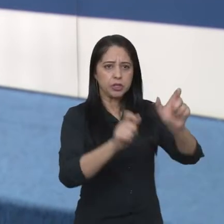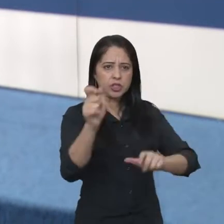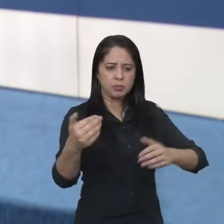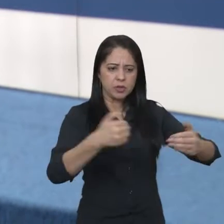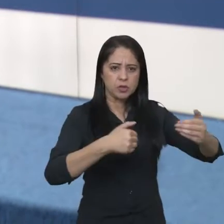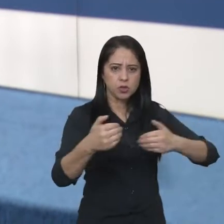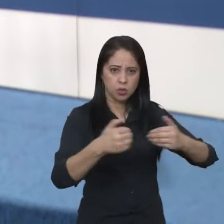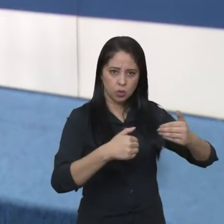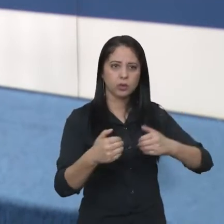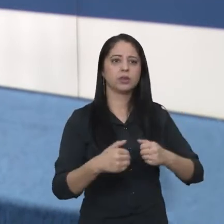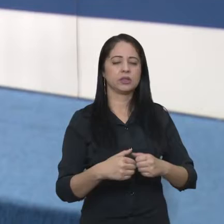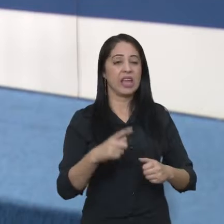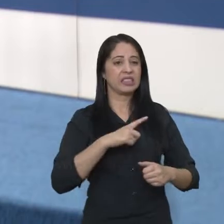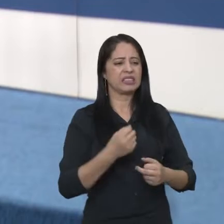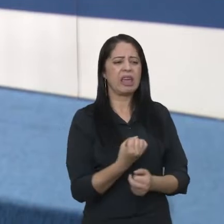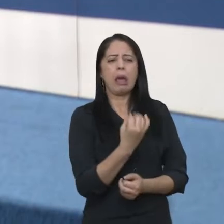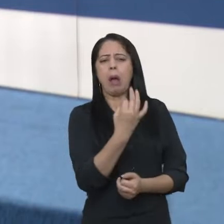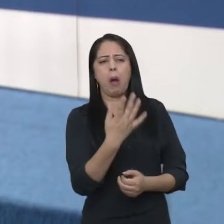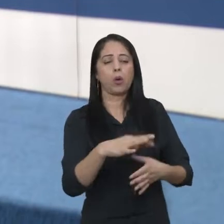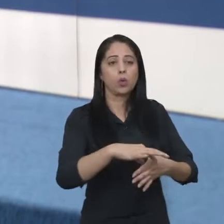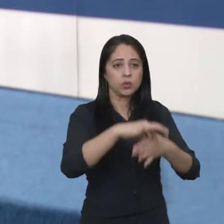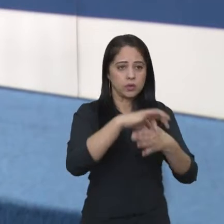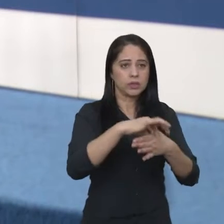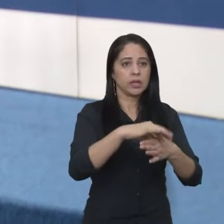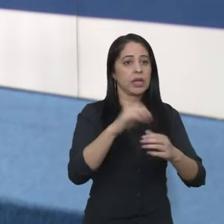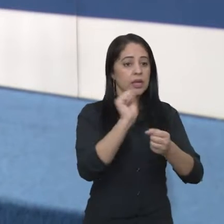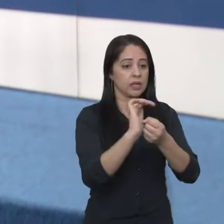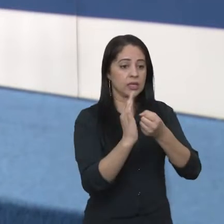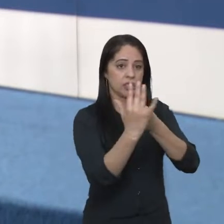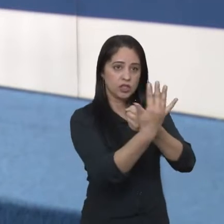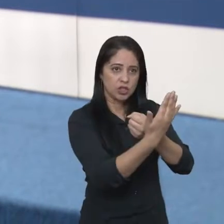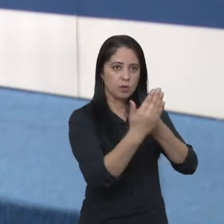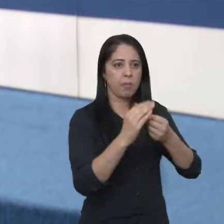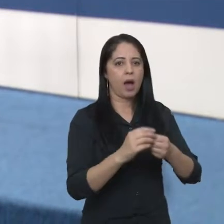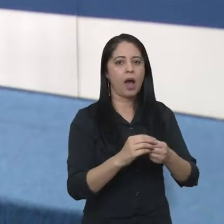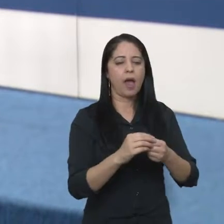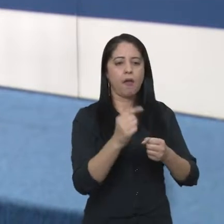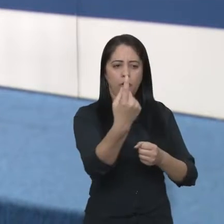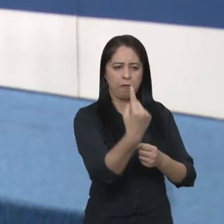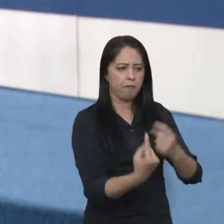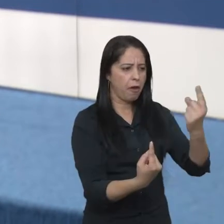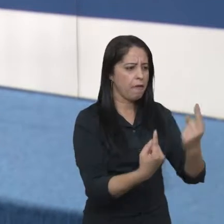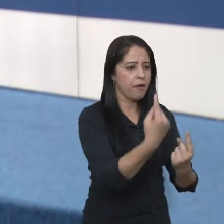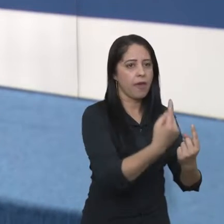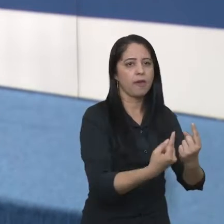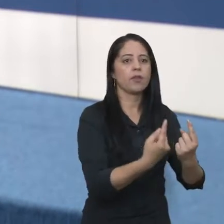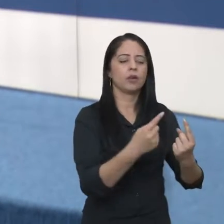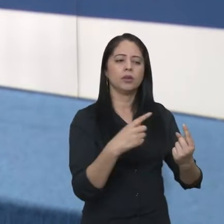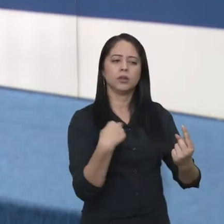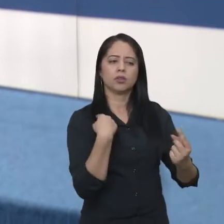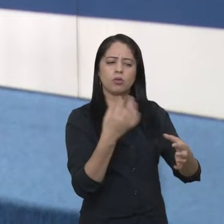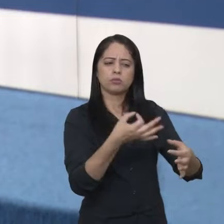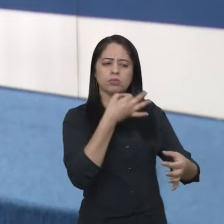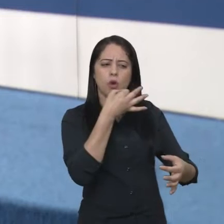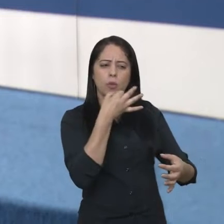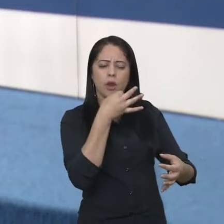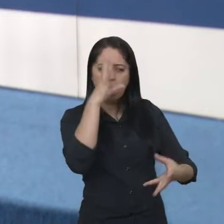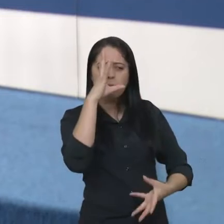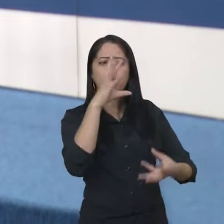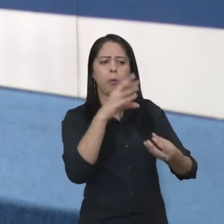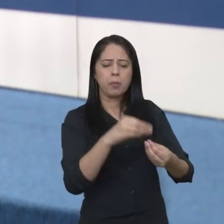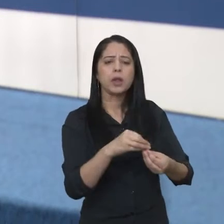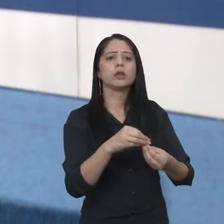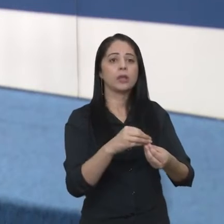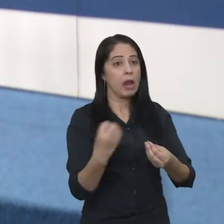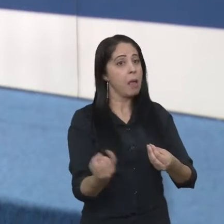a participação, nós tivemos a participação de alguns líderes de Sociedade Amigos de Bairro que vieram fazer os seus pedidos, então nós entendemos